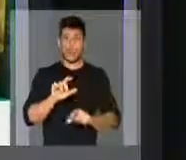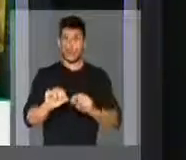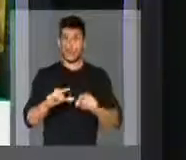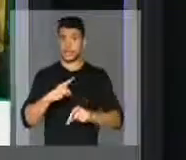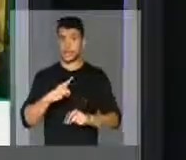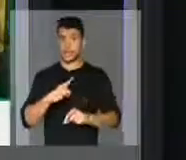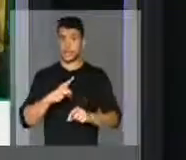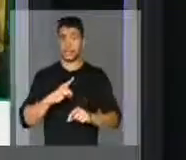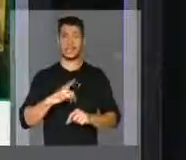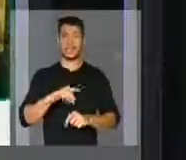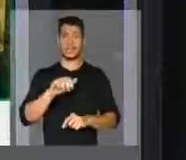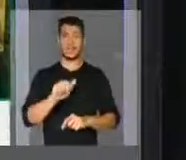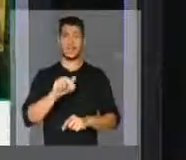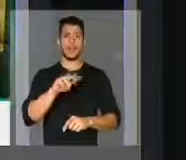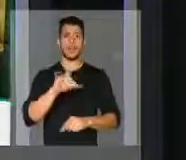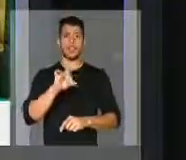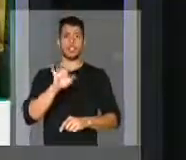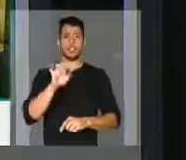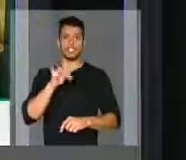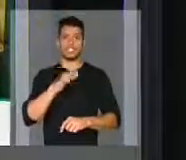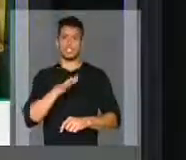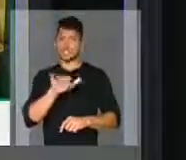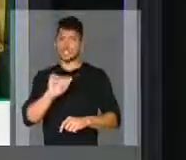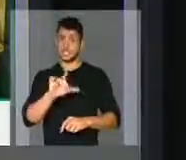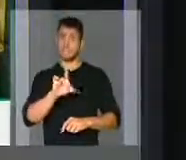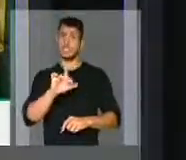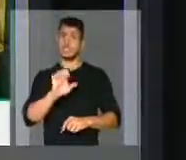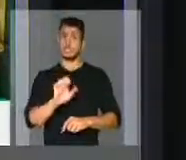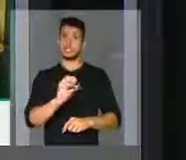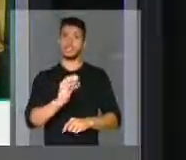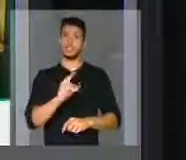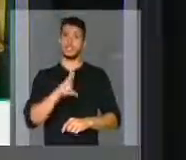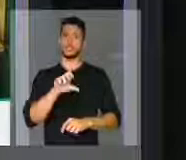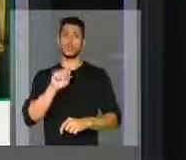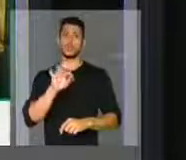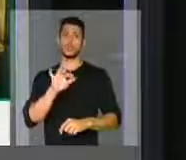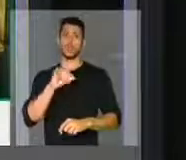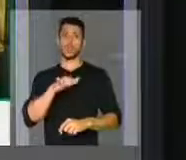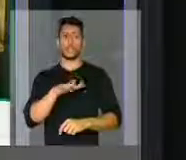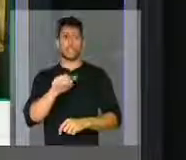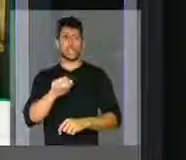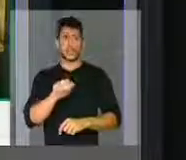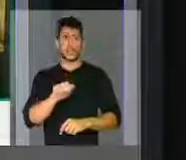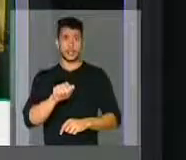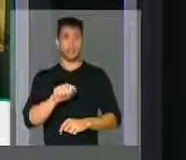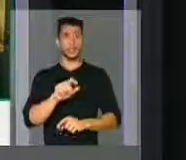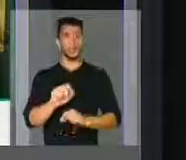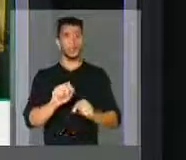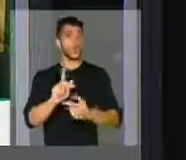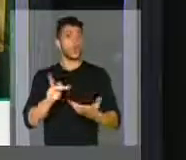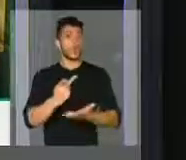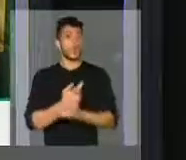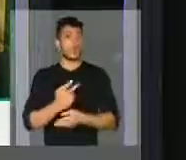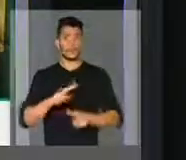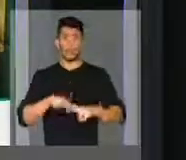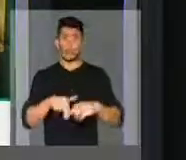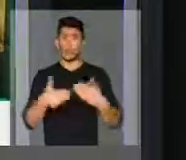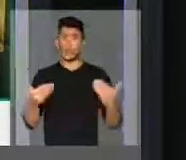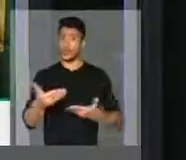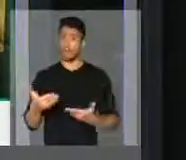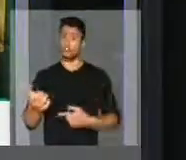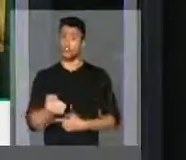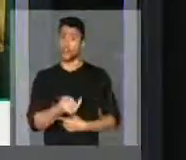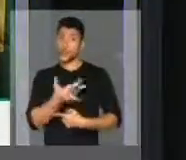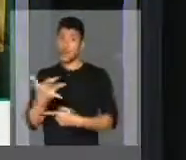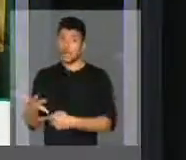tão combatida e mal falada, e realmente está mal falada, porque hoje no montante de